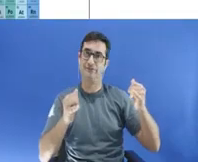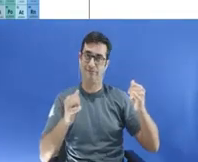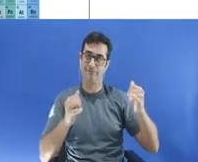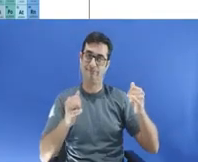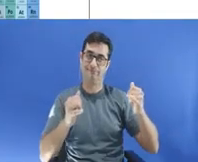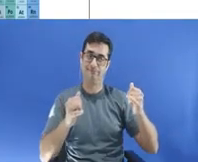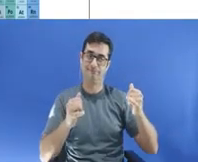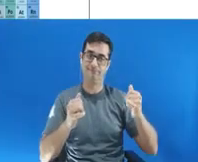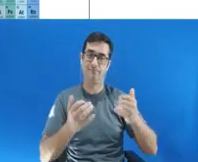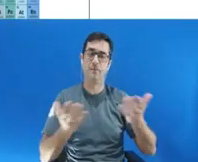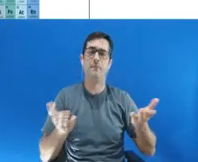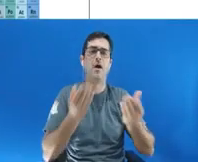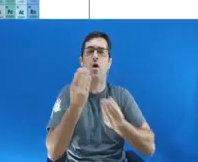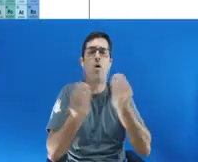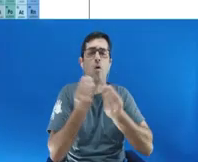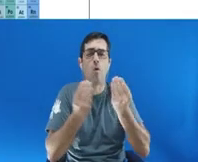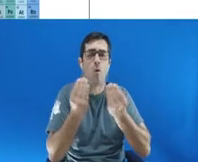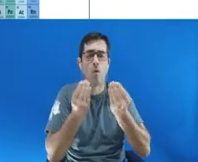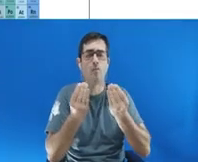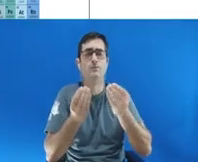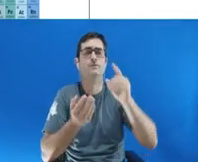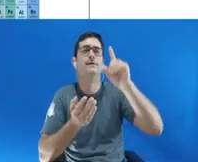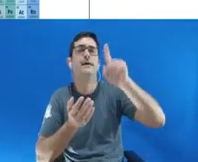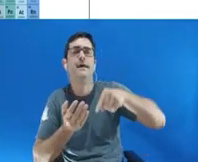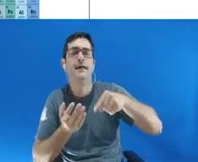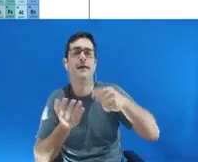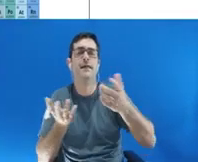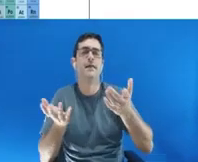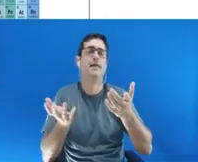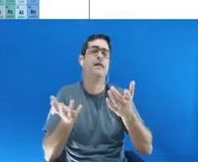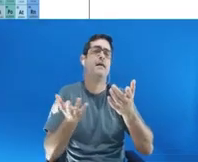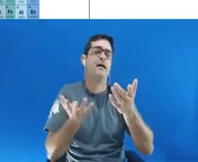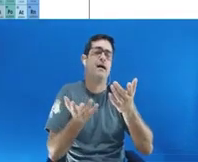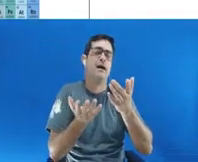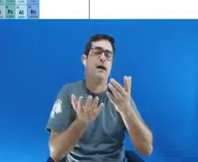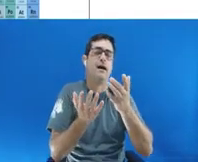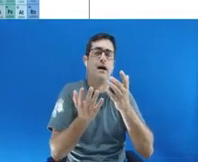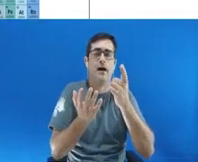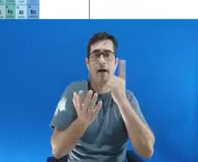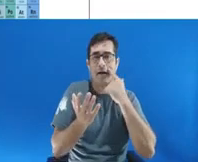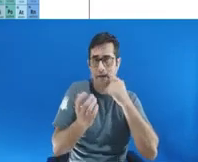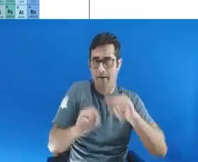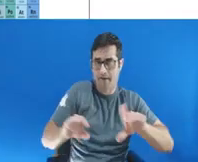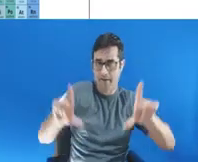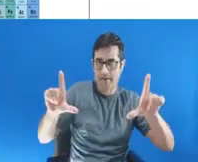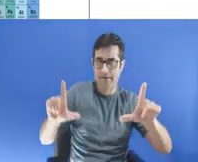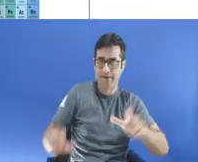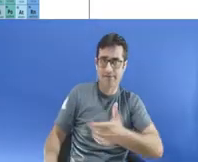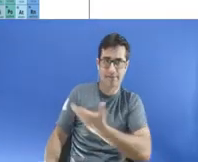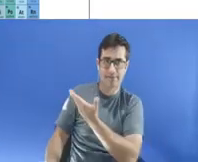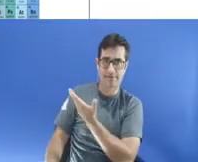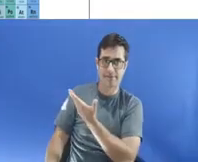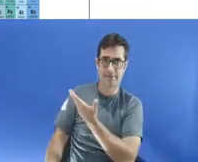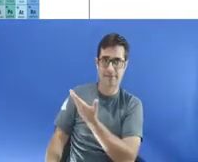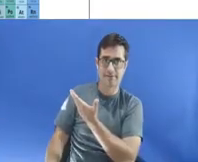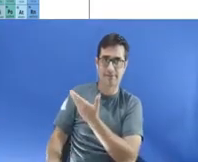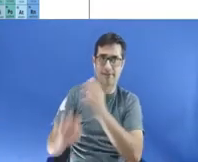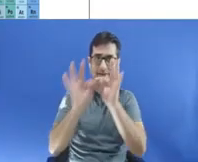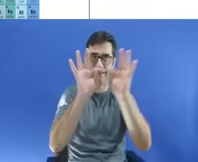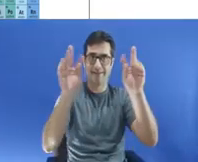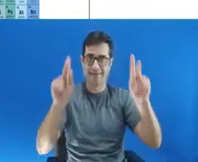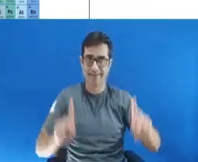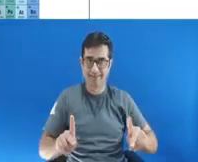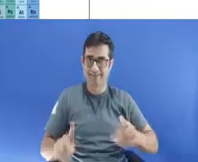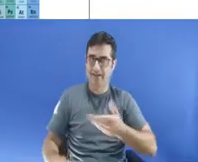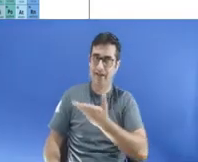gente já viu para o segundo período, para o terceiro período. Então, tá aqui, ó, lítio berílio, boro, carbono, né? E assim